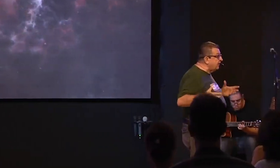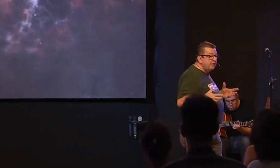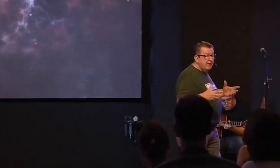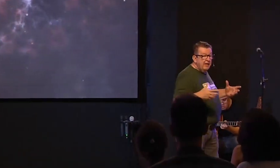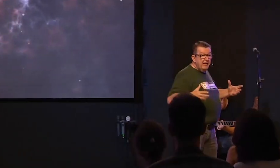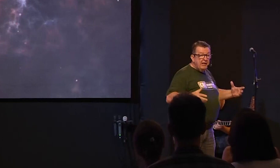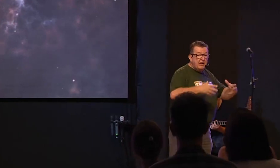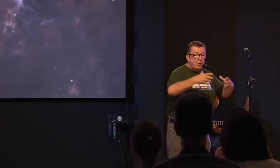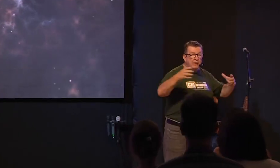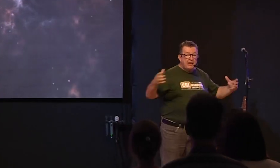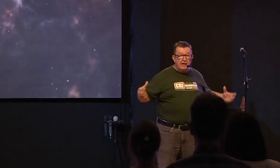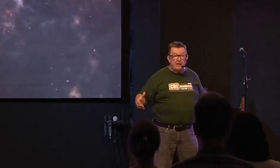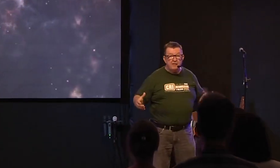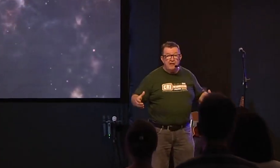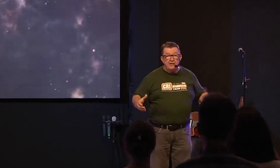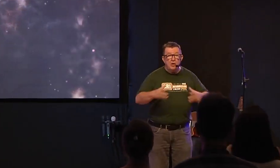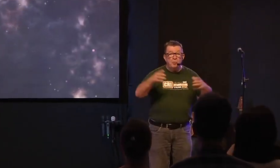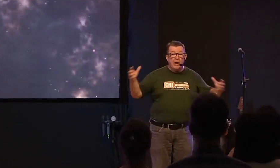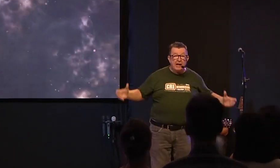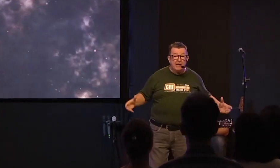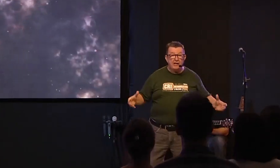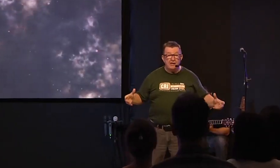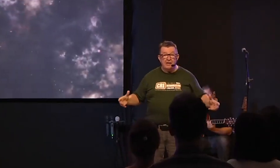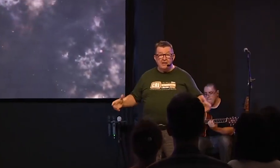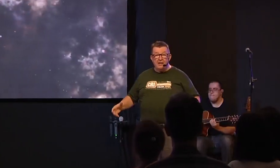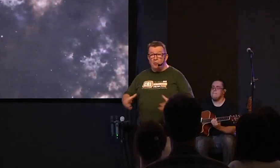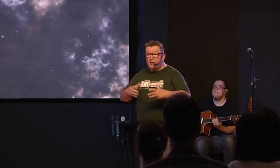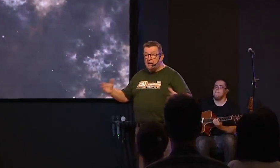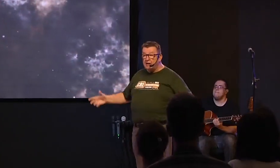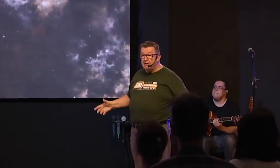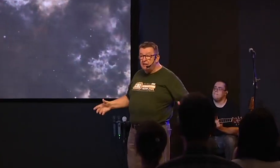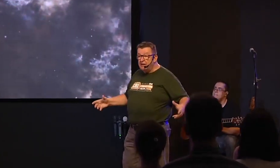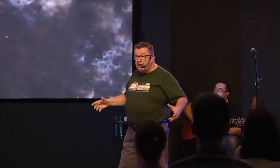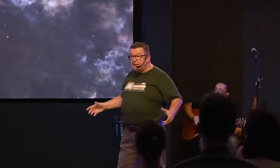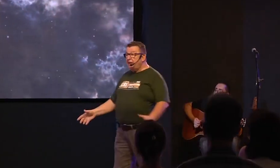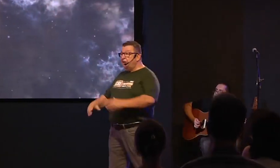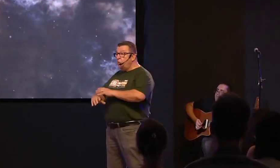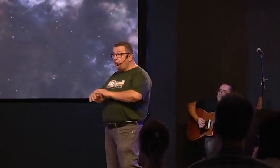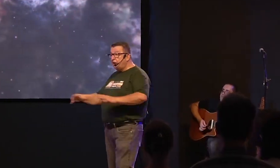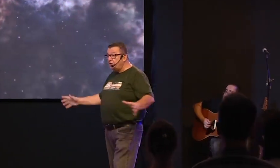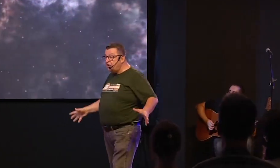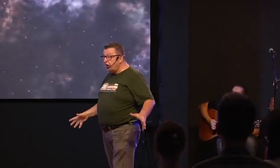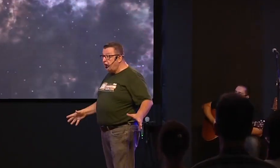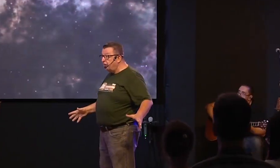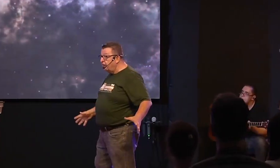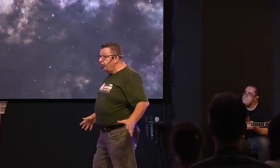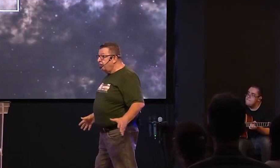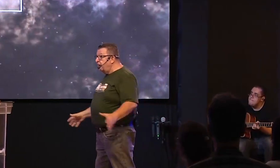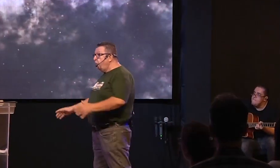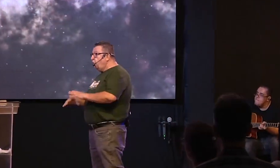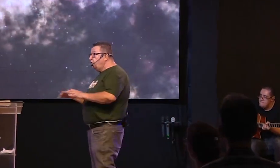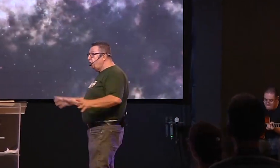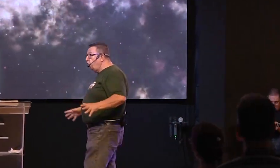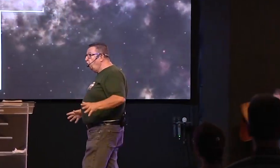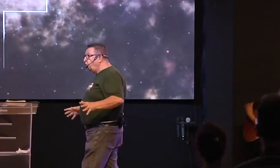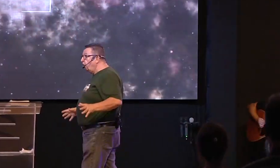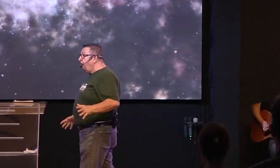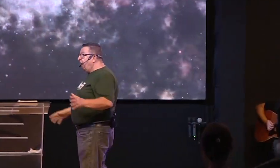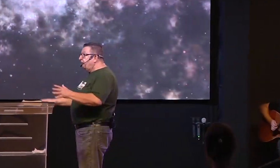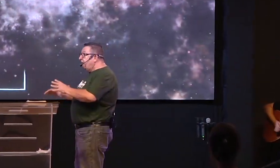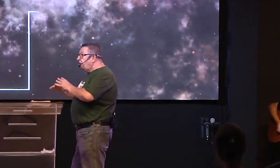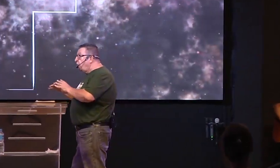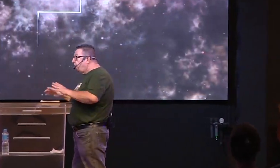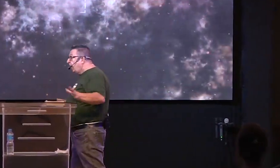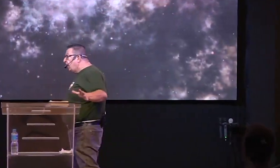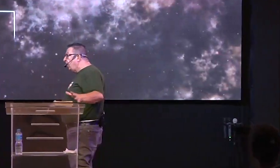terra. Ele criou uma terra que não para. Não para. A terra não para de girar. Nem por um segundo.